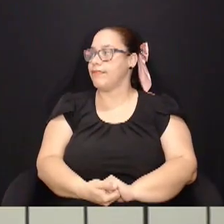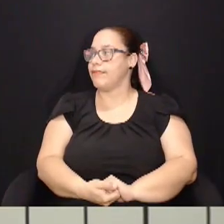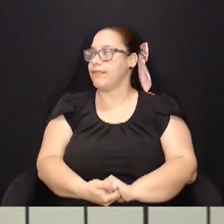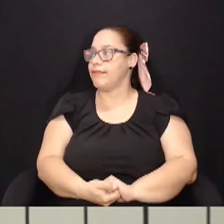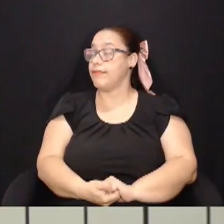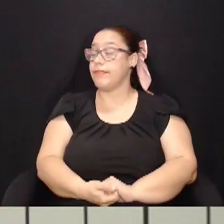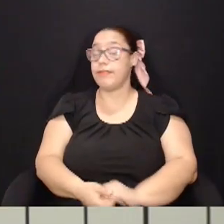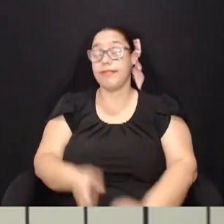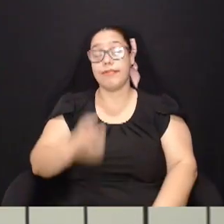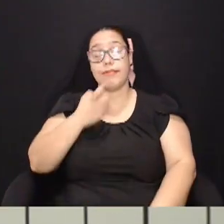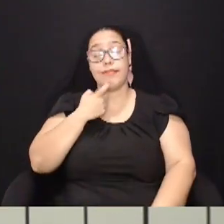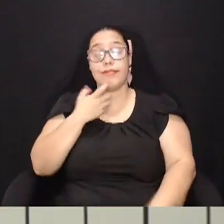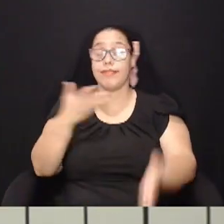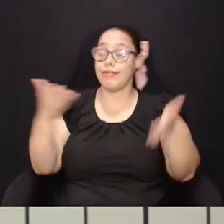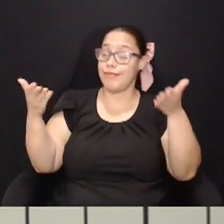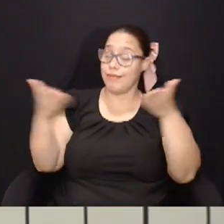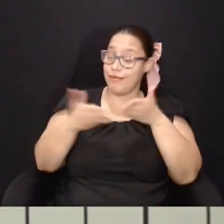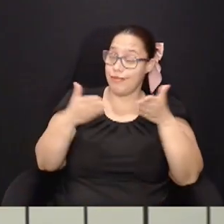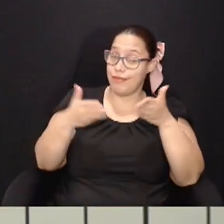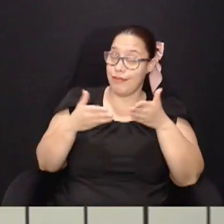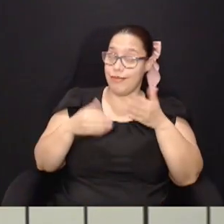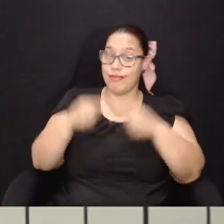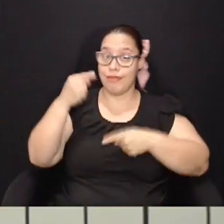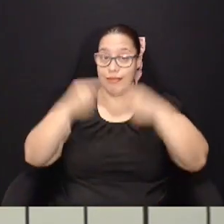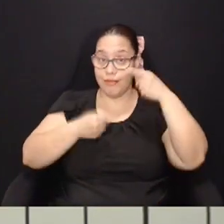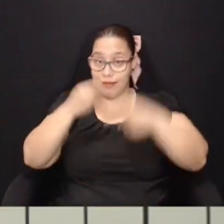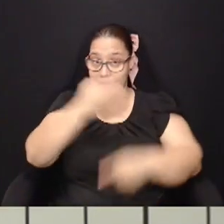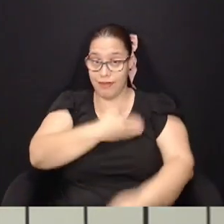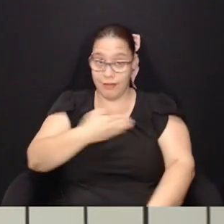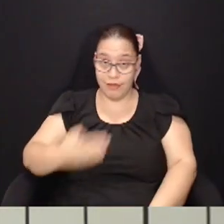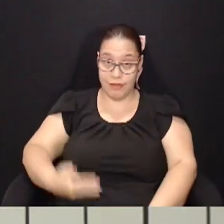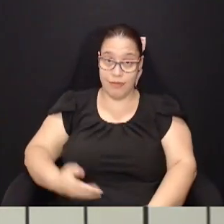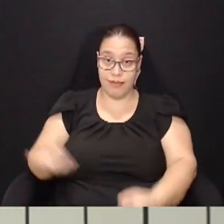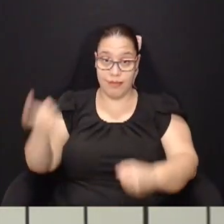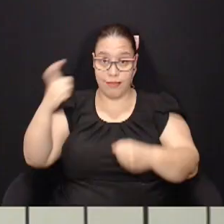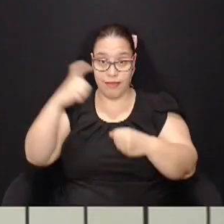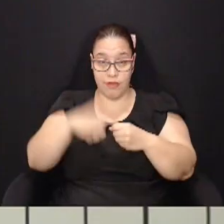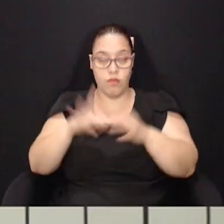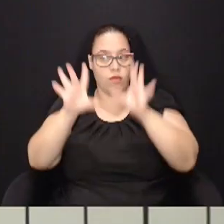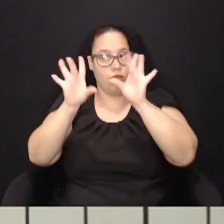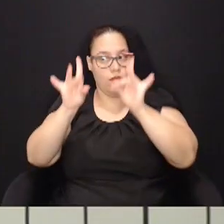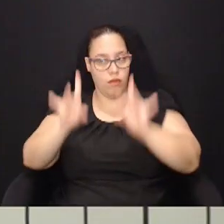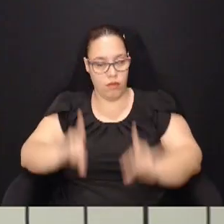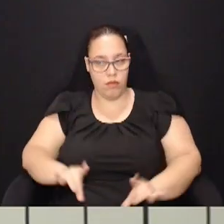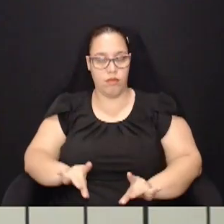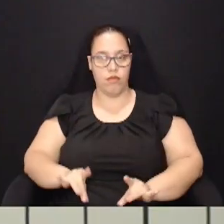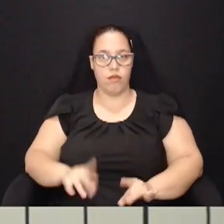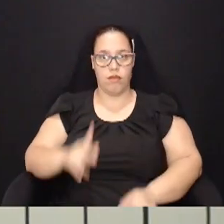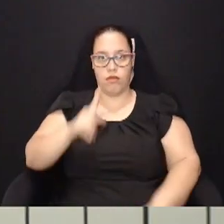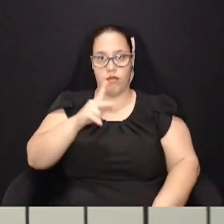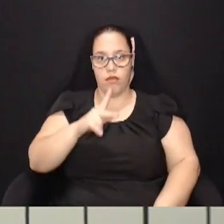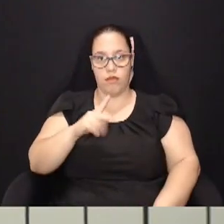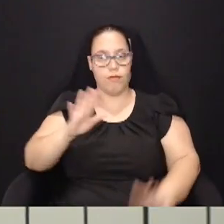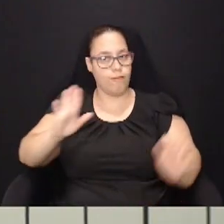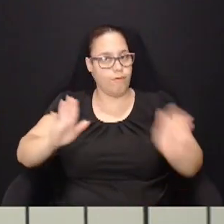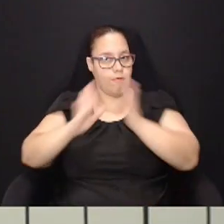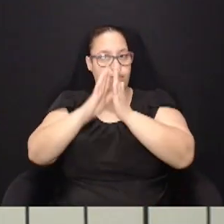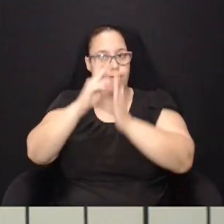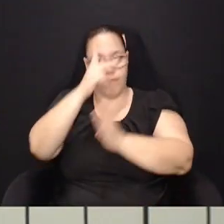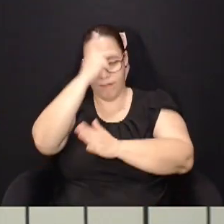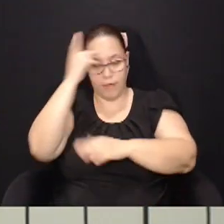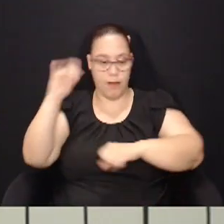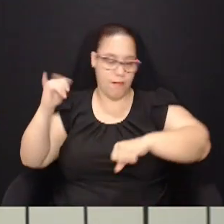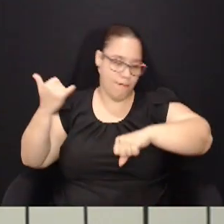Campinas agora conta com uma política municipal voltada exclusivamente para o enfrentamento da